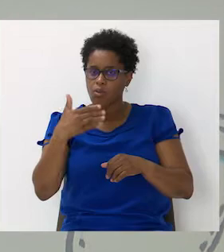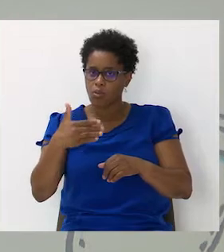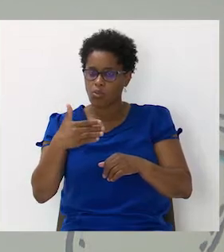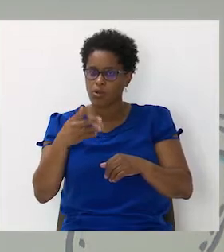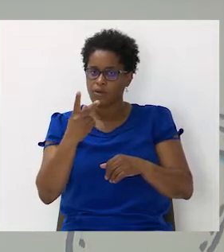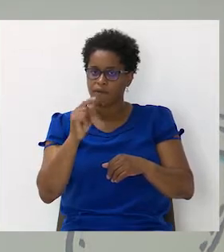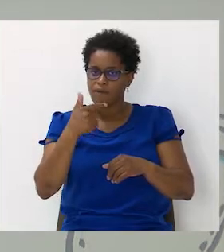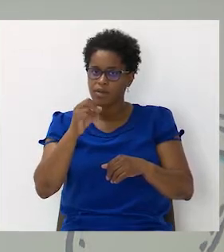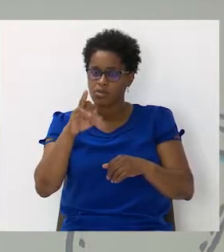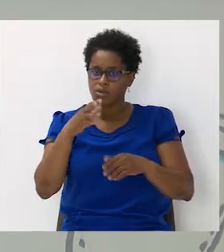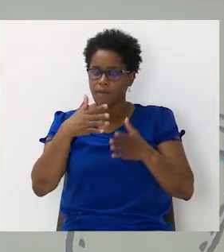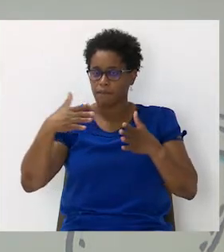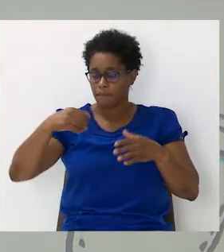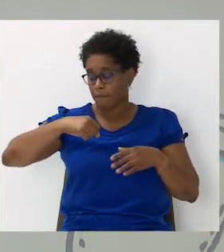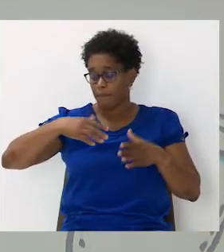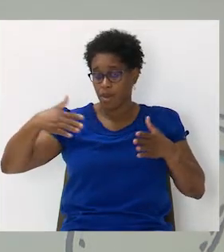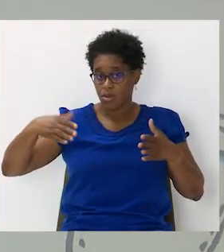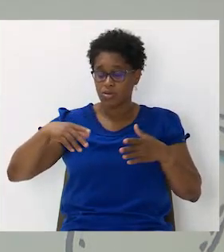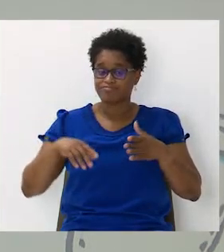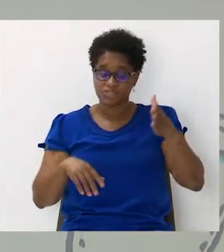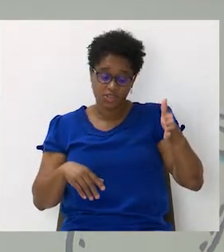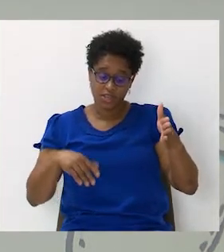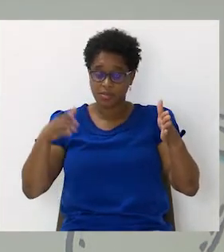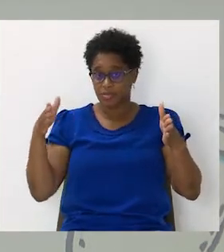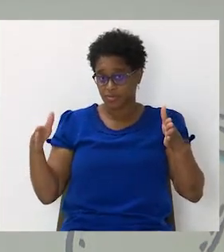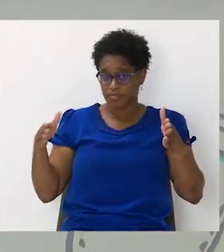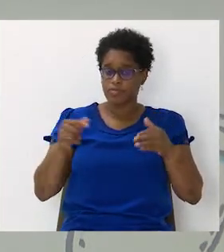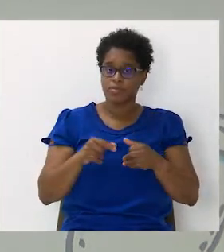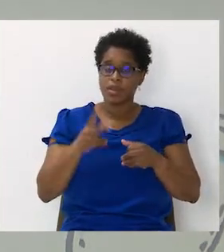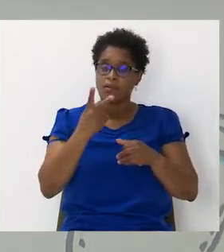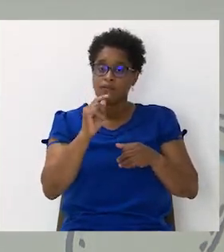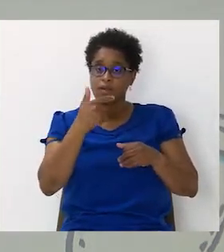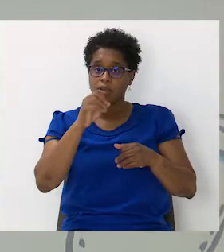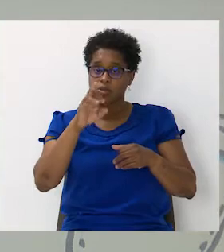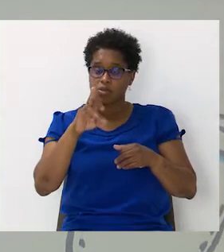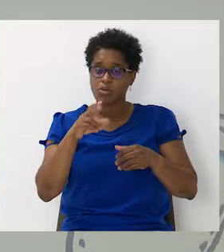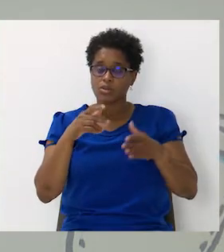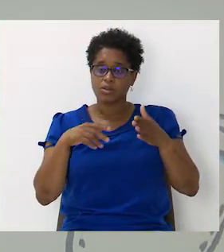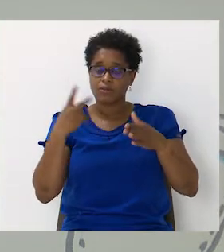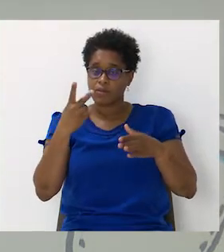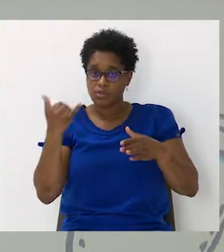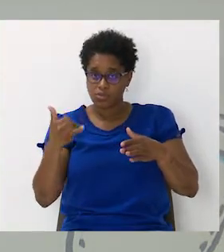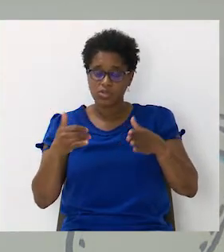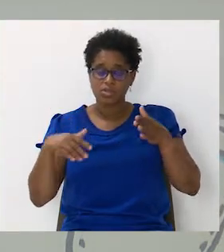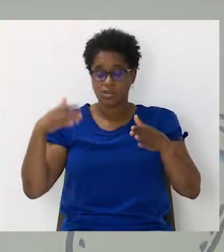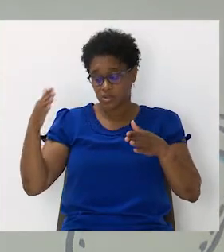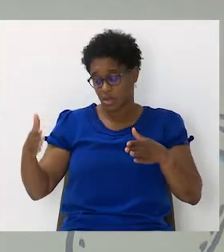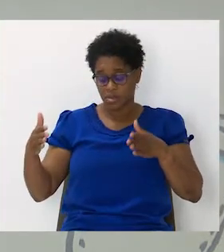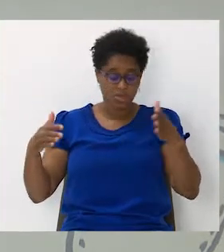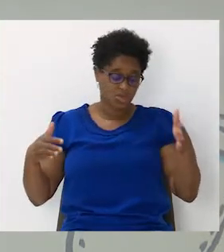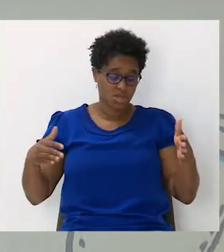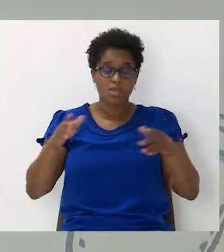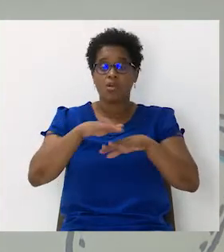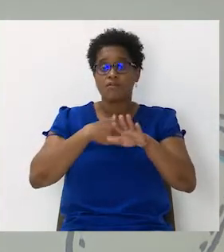que é o vetor maior, de esquerda para a direita, o vetor V2 de direita para a esquerda. Ao